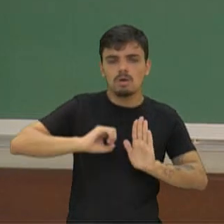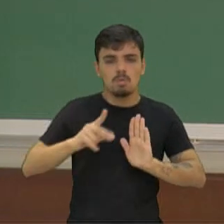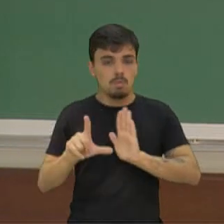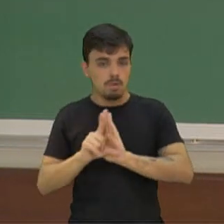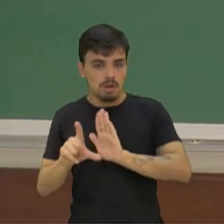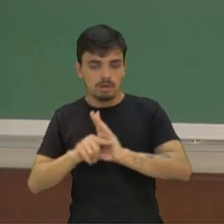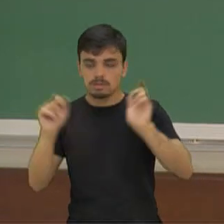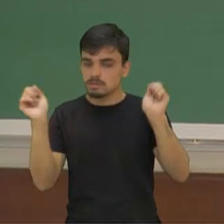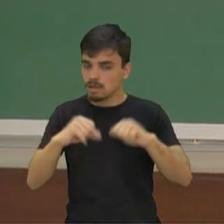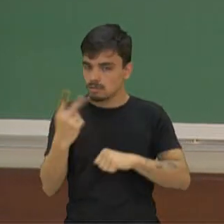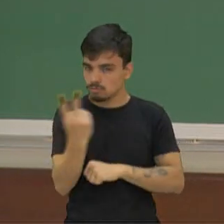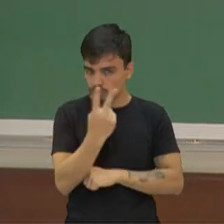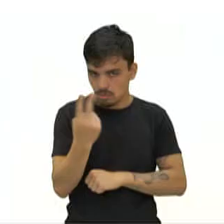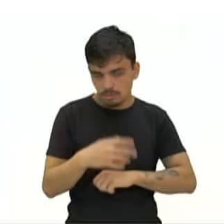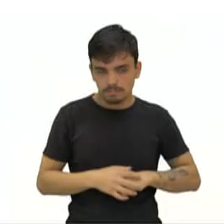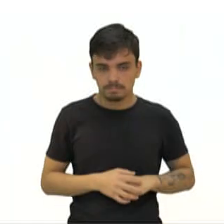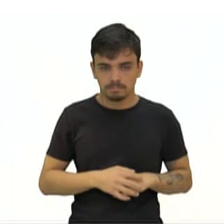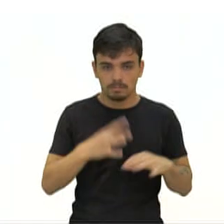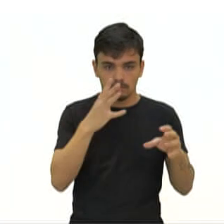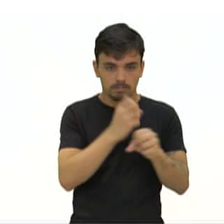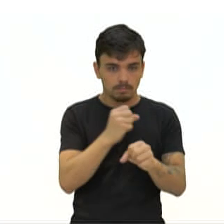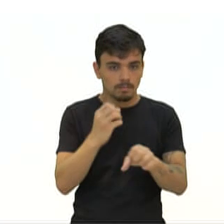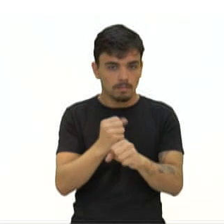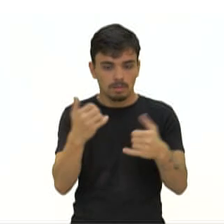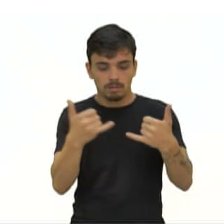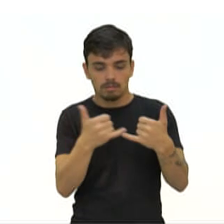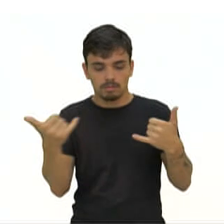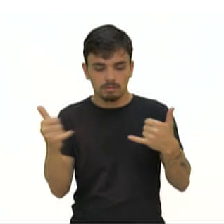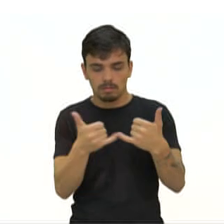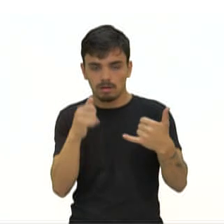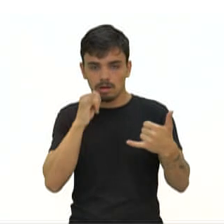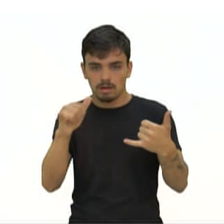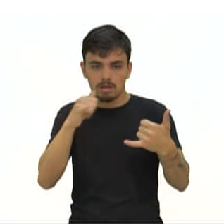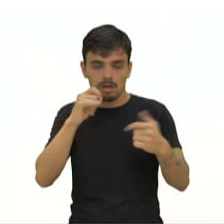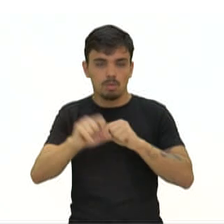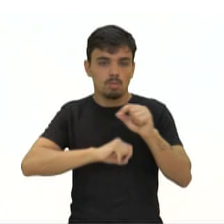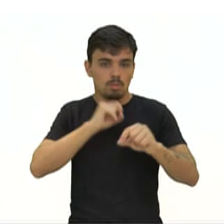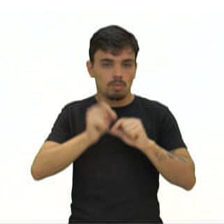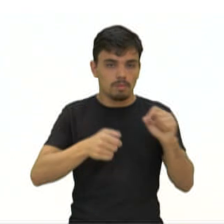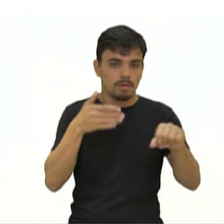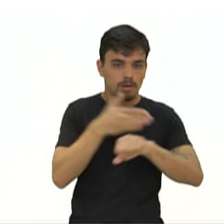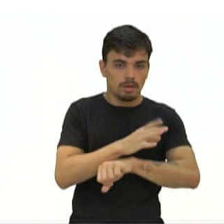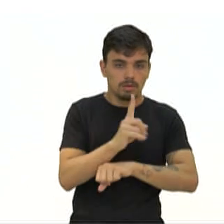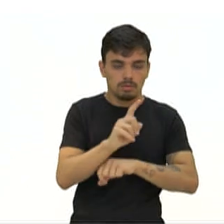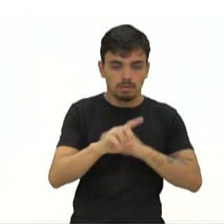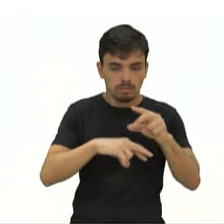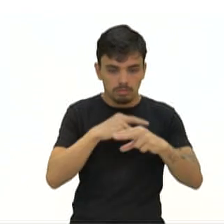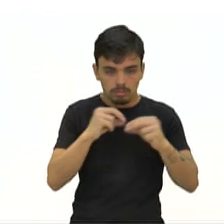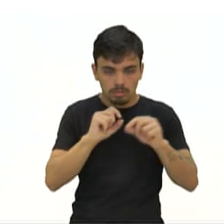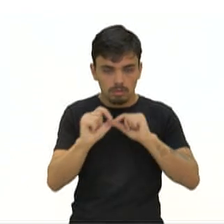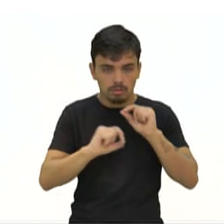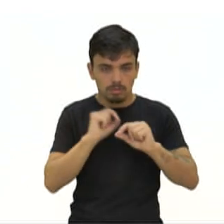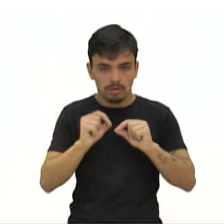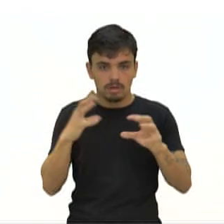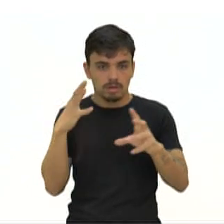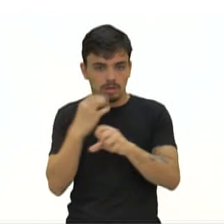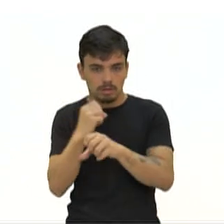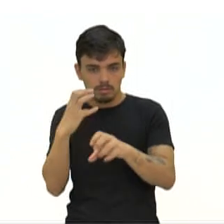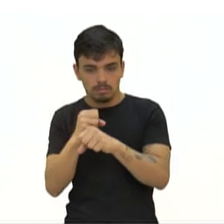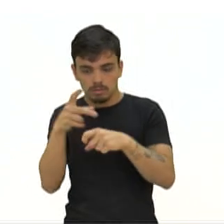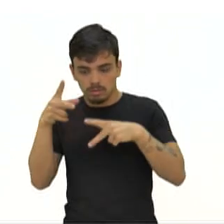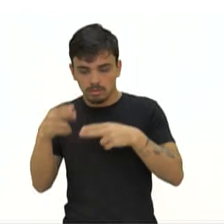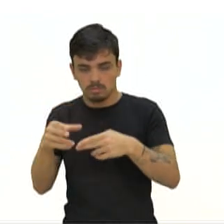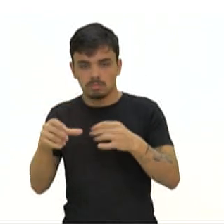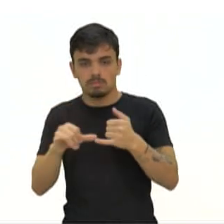regras também. A soma das correntes elétricas que entram em um nó é igual à soma das correntes